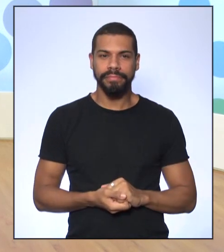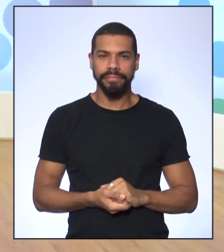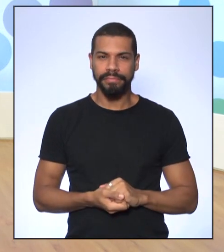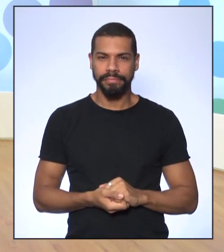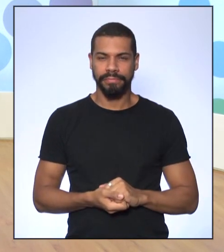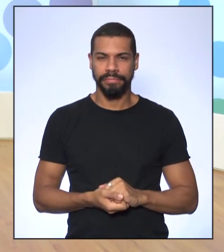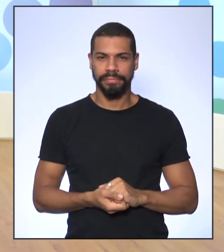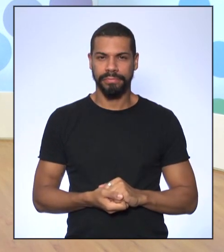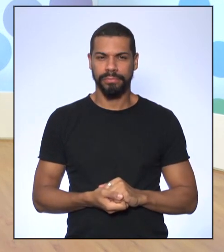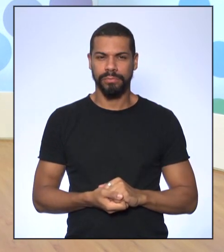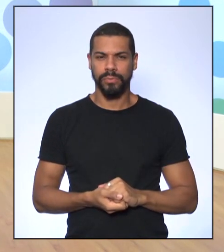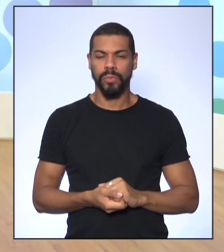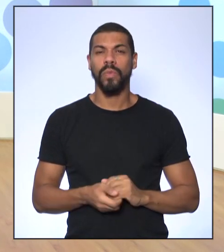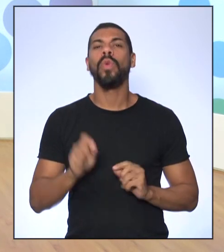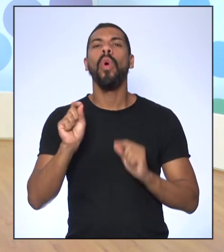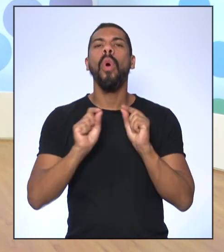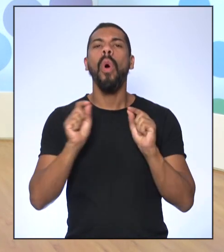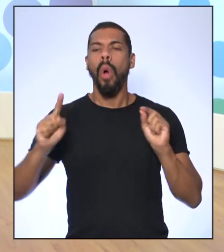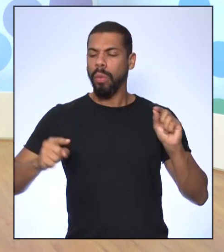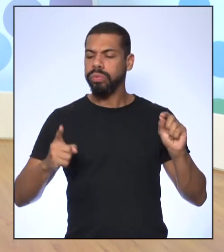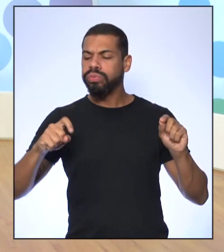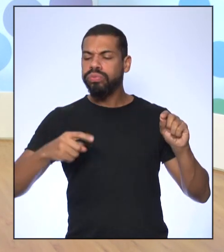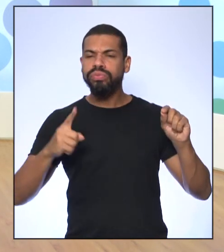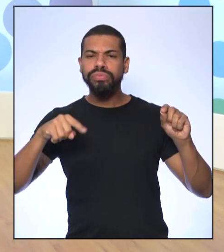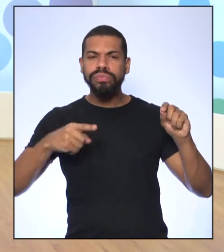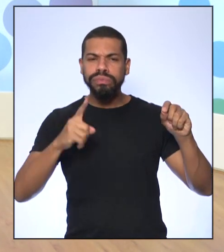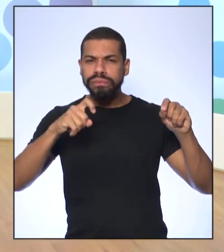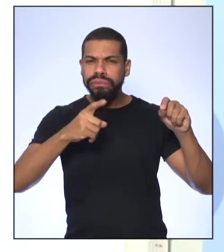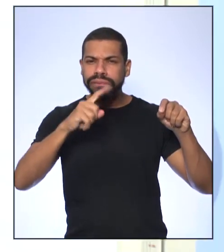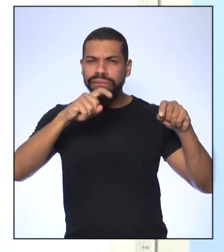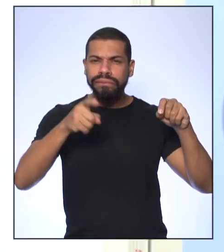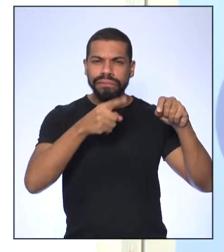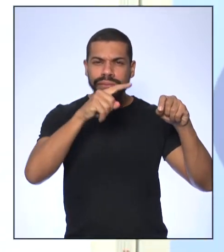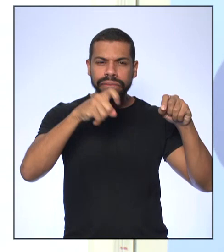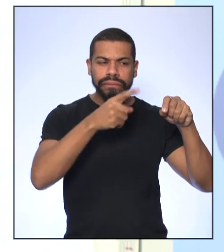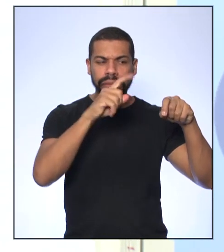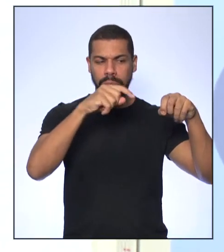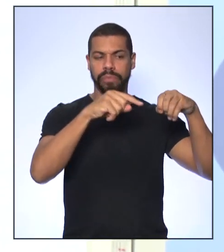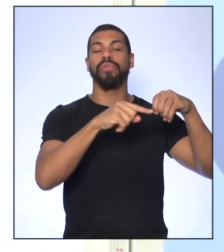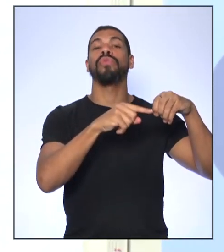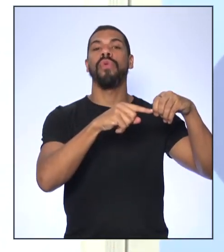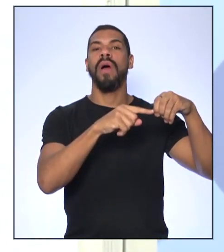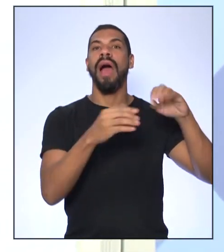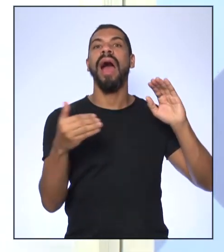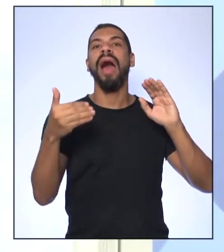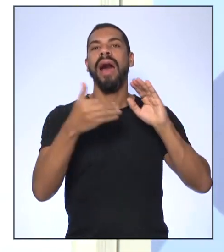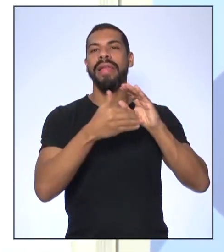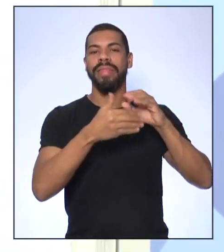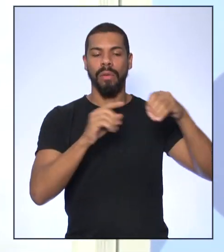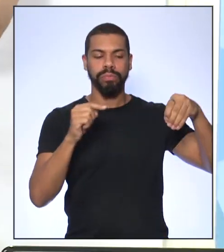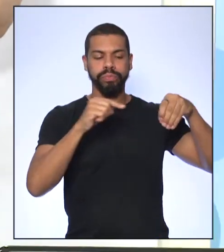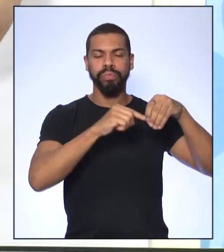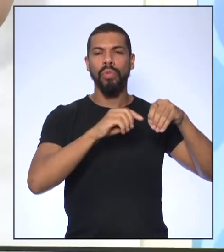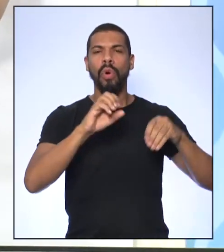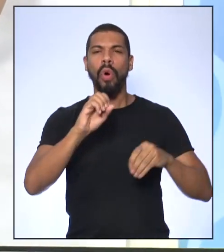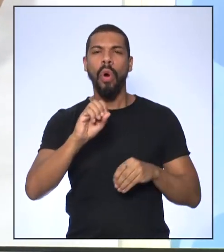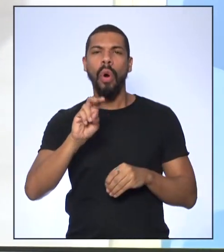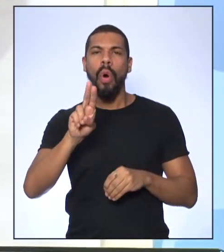e espermatozoide. O espermatozoide ele também tem um flagelinho para a movimentação, para que ele chegue até o óvulo,